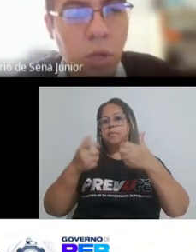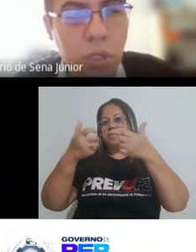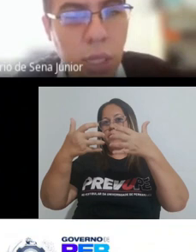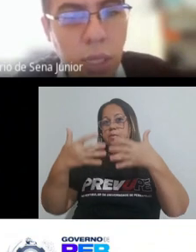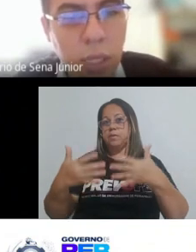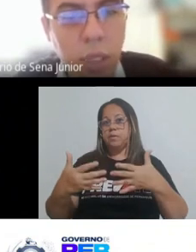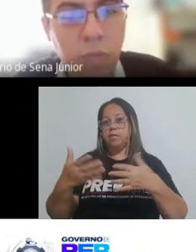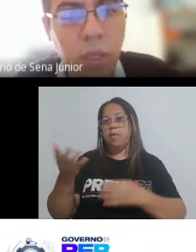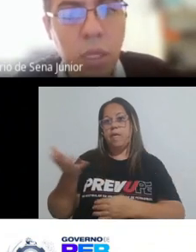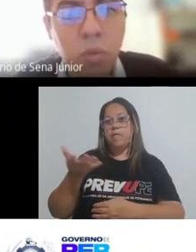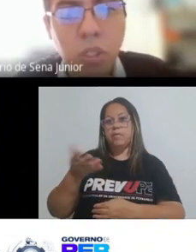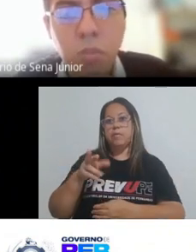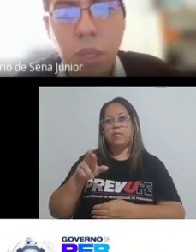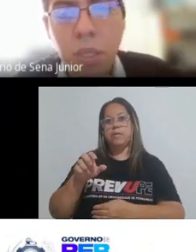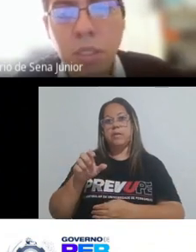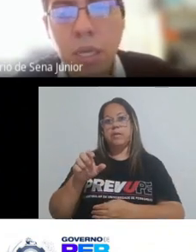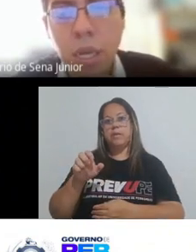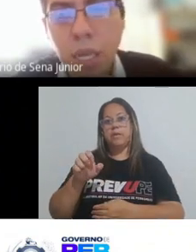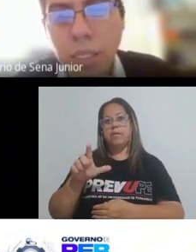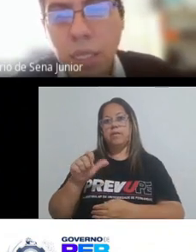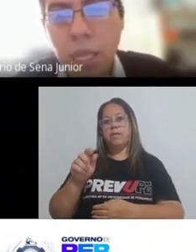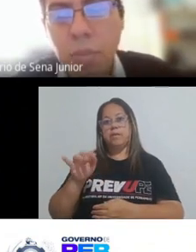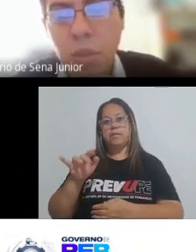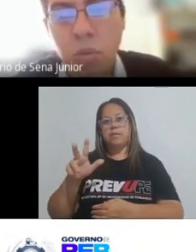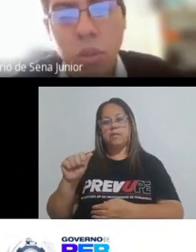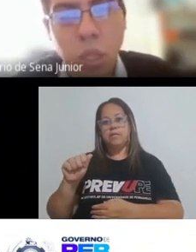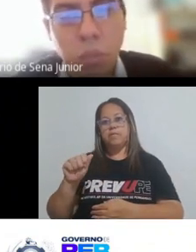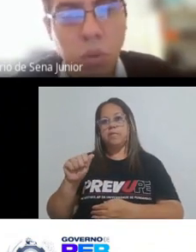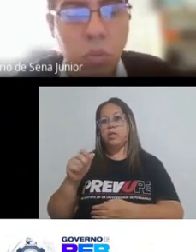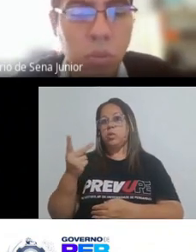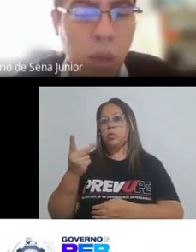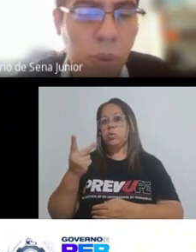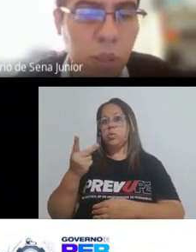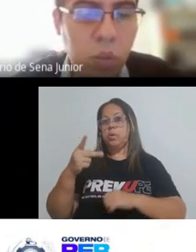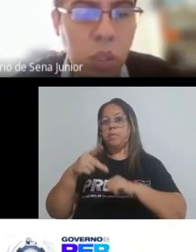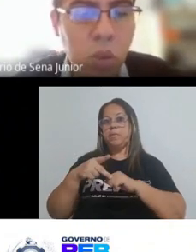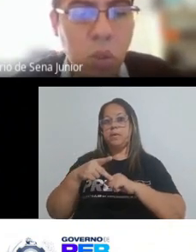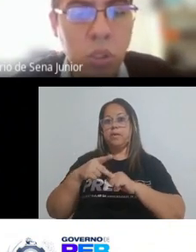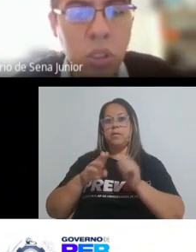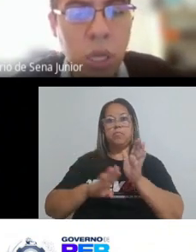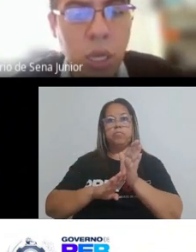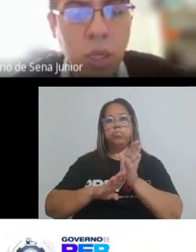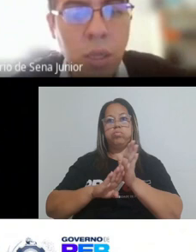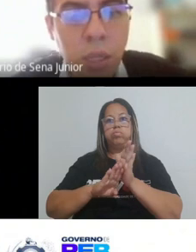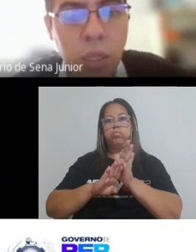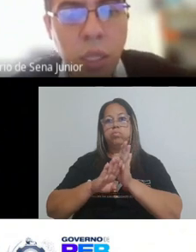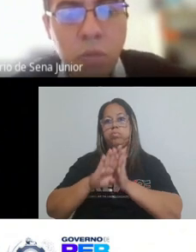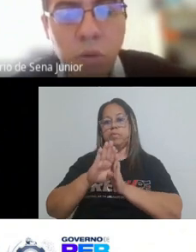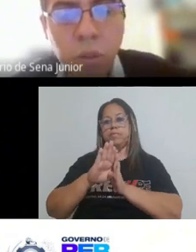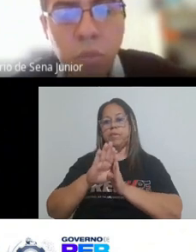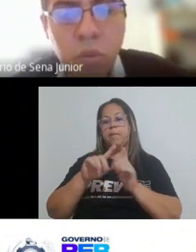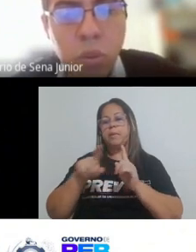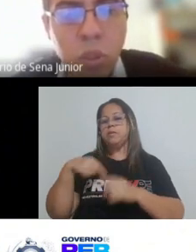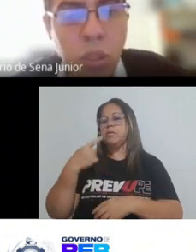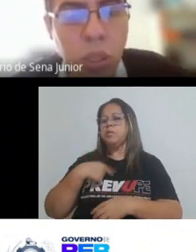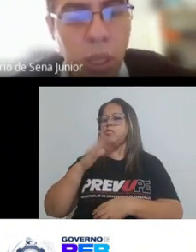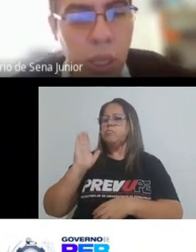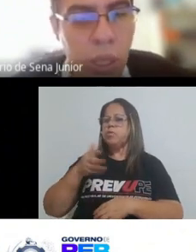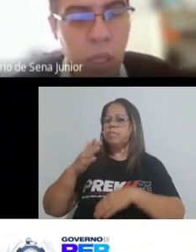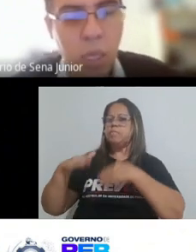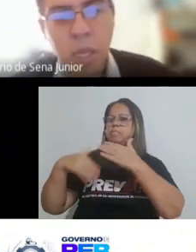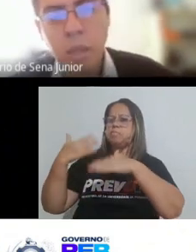a velocidade relativa entre as duas pedras cresce linearmente com o tempo. Então, a partir do que nós já desenvolvemos